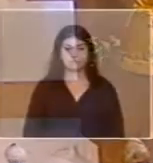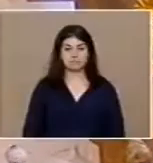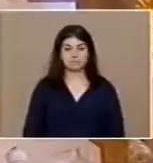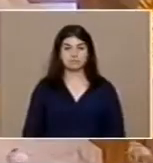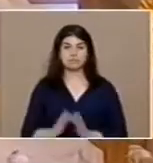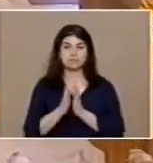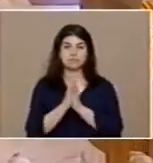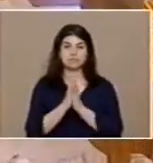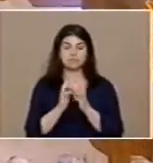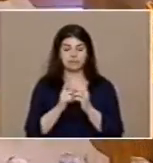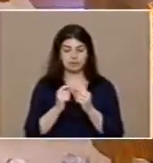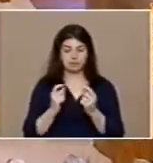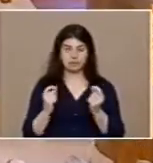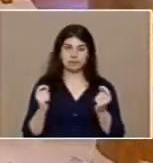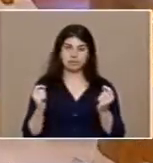oremos